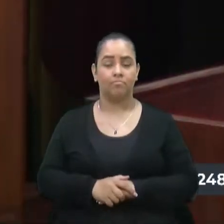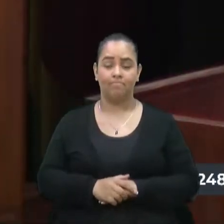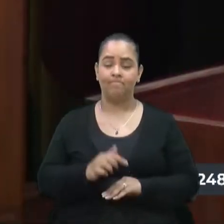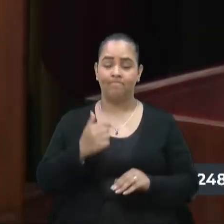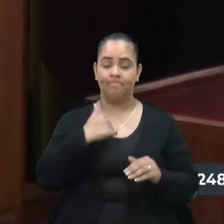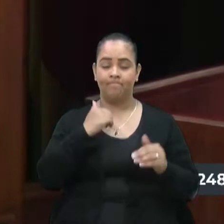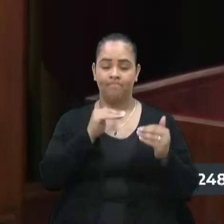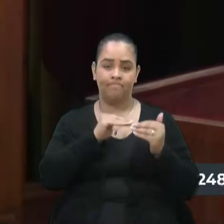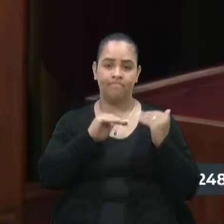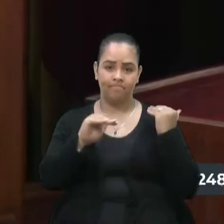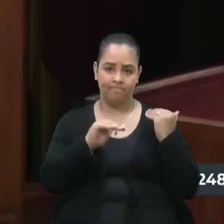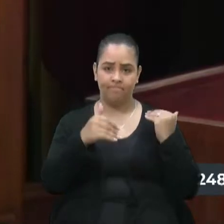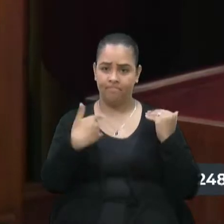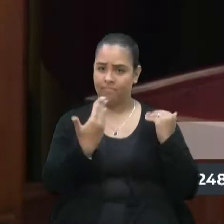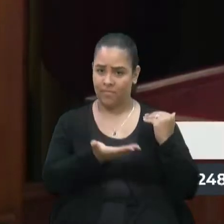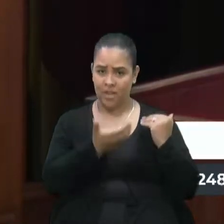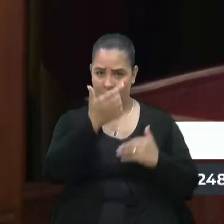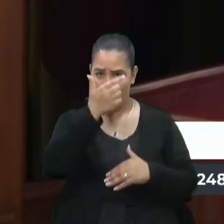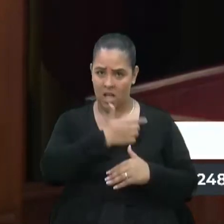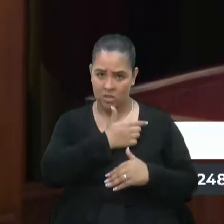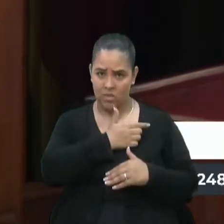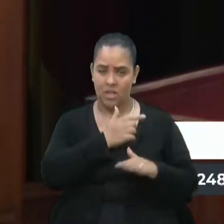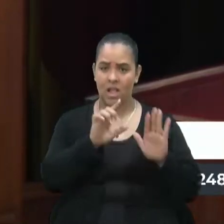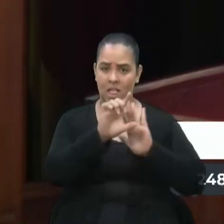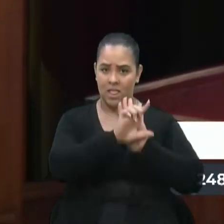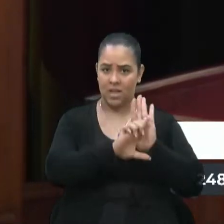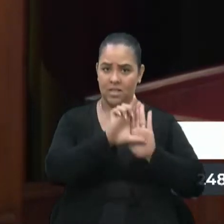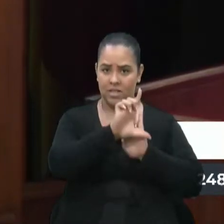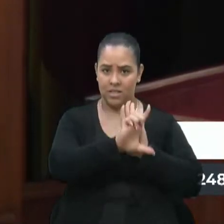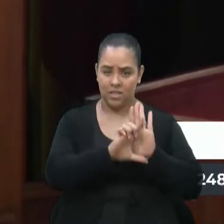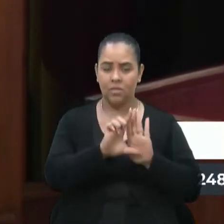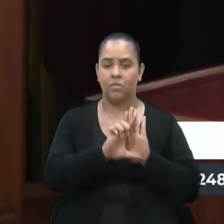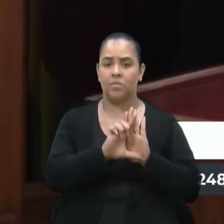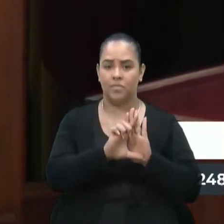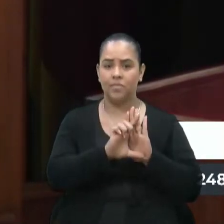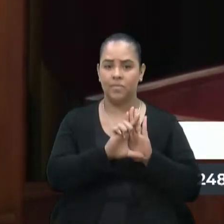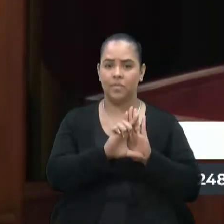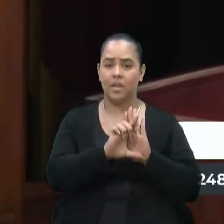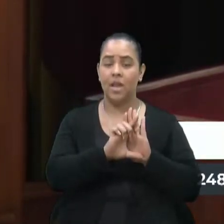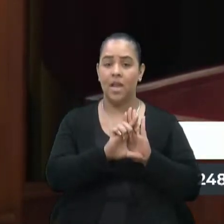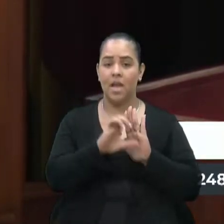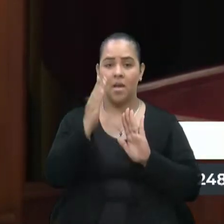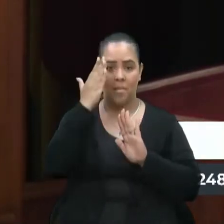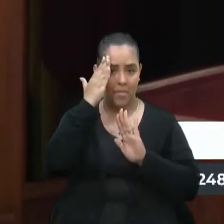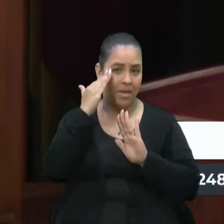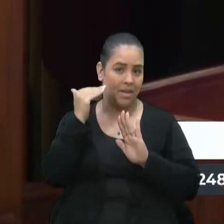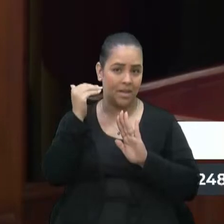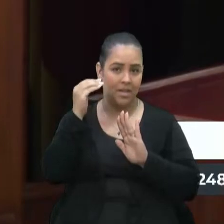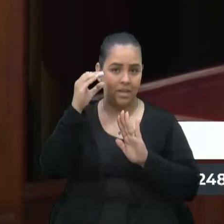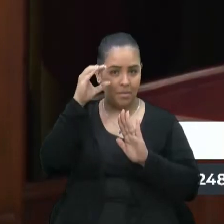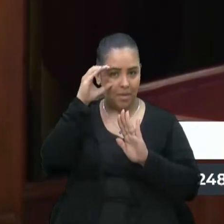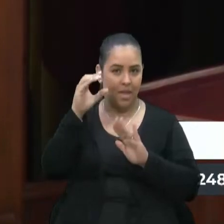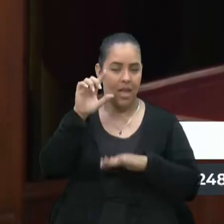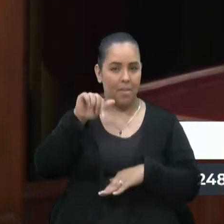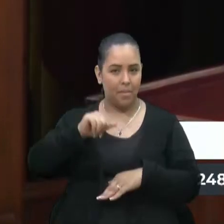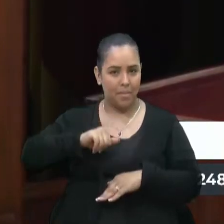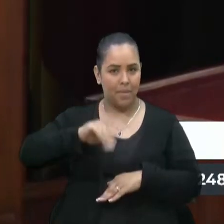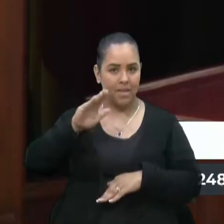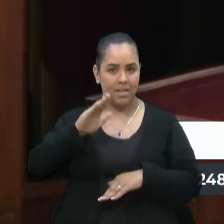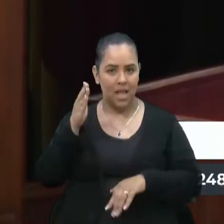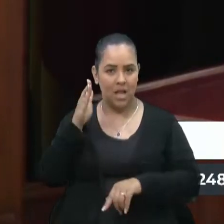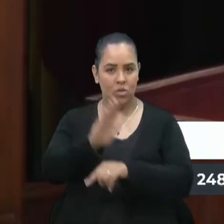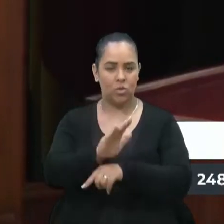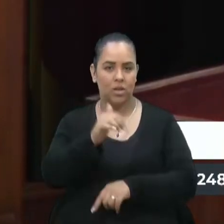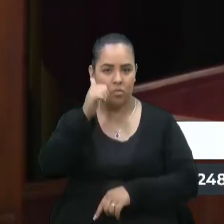discordo do senhor. Eu acho que a legislação Maria da Penha, ela veio para auxiliar as mulheres, para dar proteção.